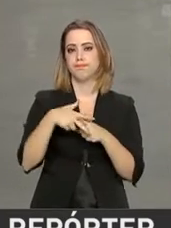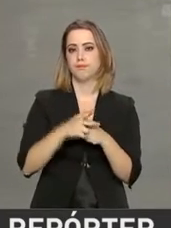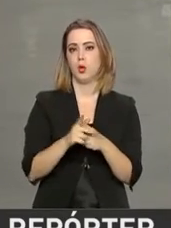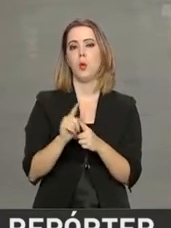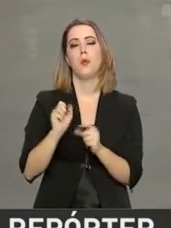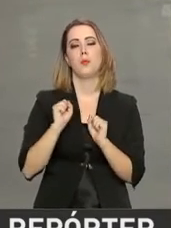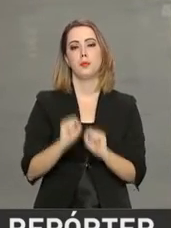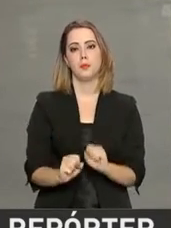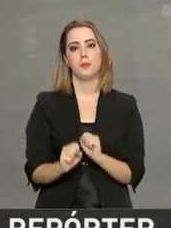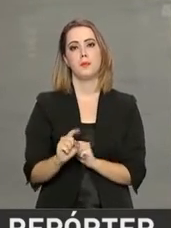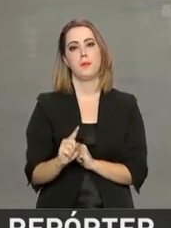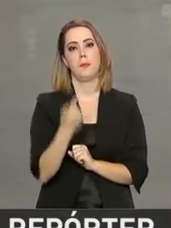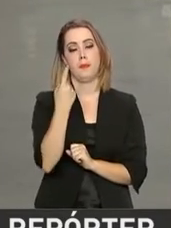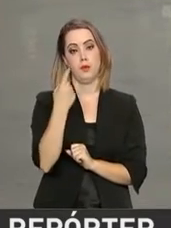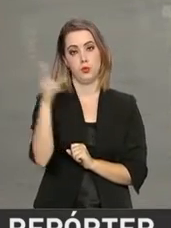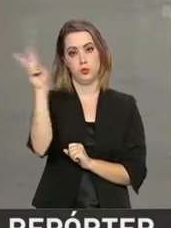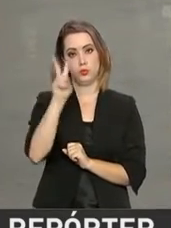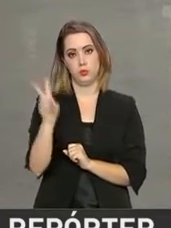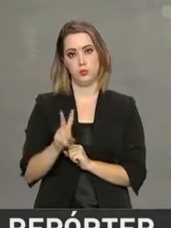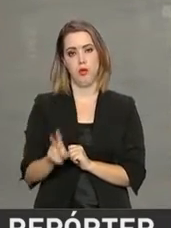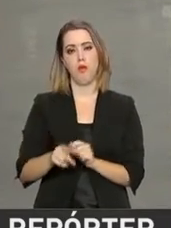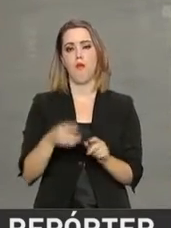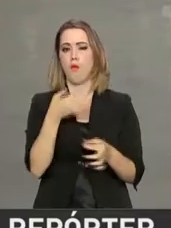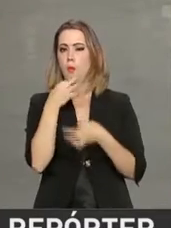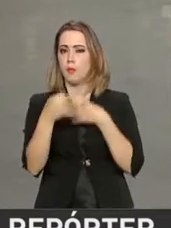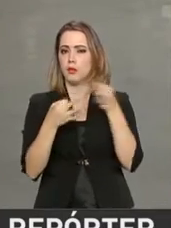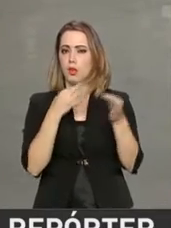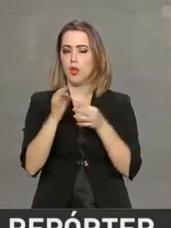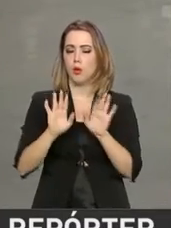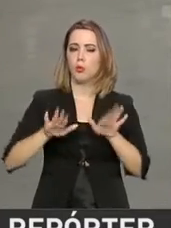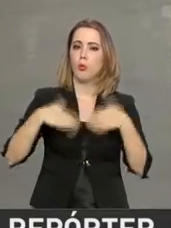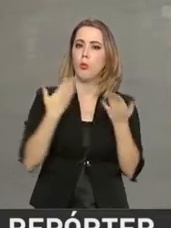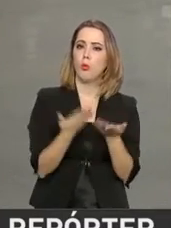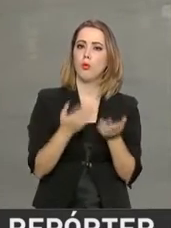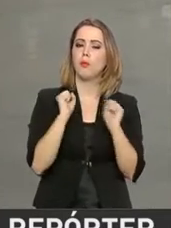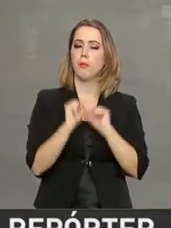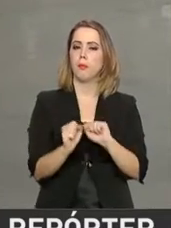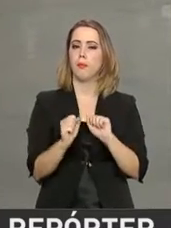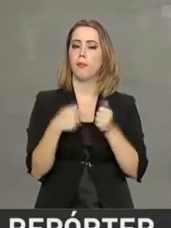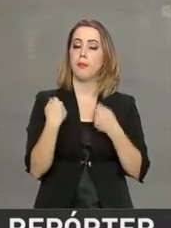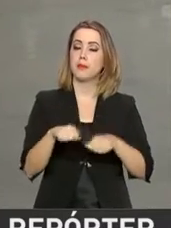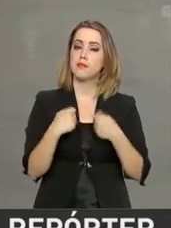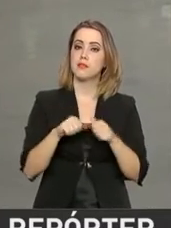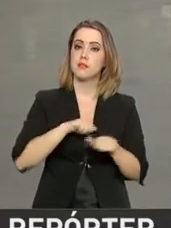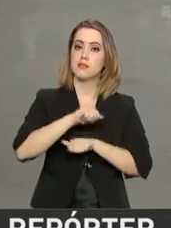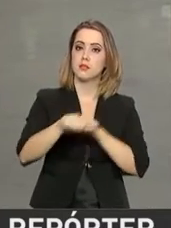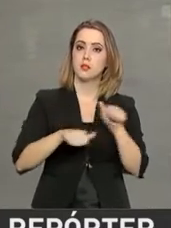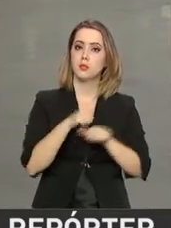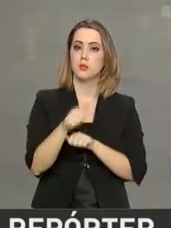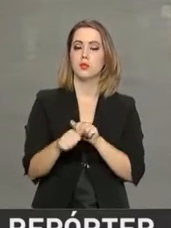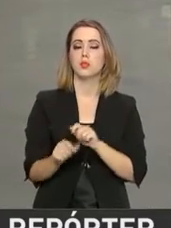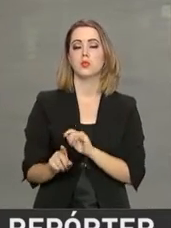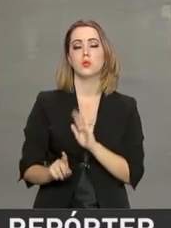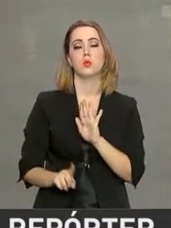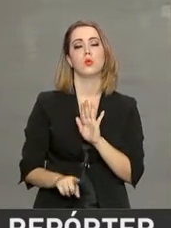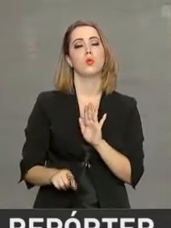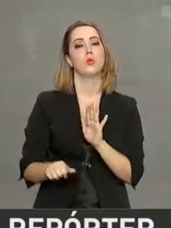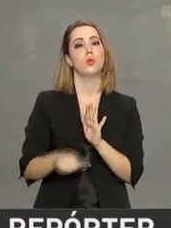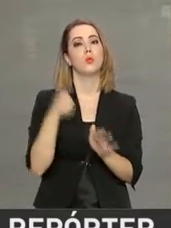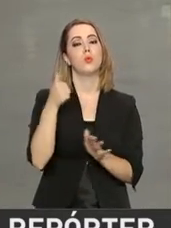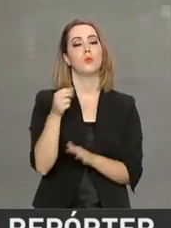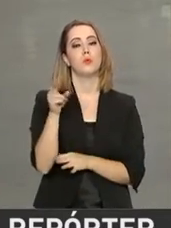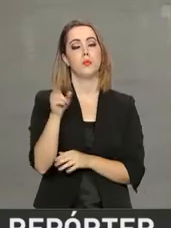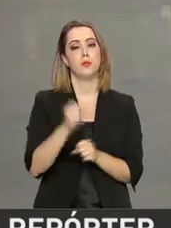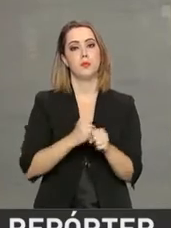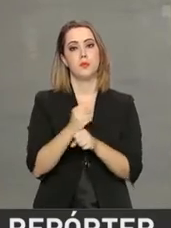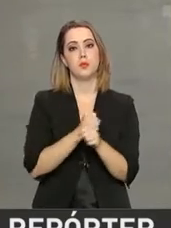terão esse direito. Poderão sugerir alterações, mas sempre no primeiro ano de cada mandato. Volto